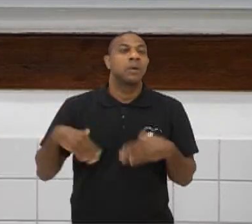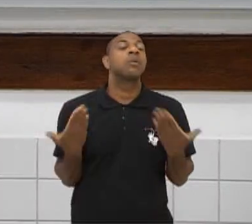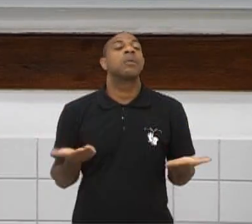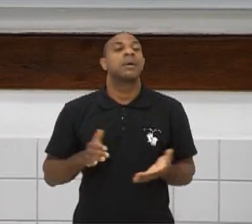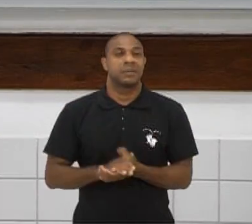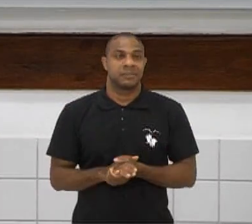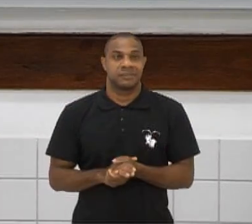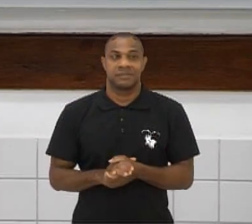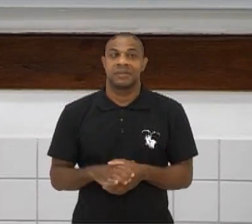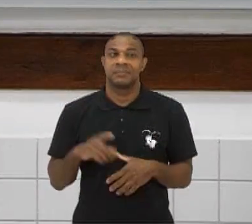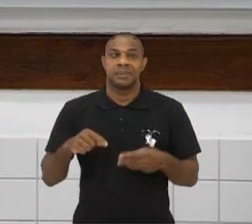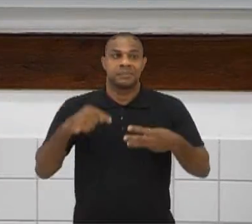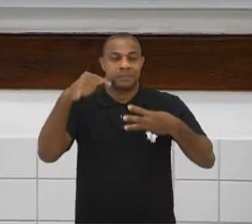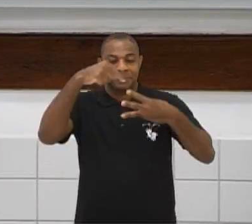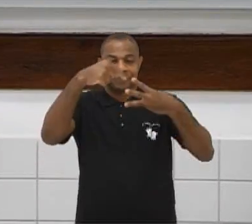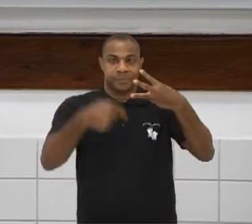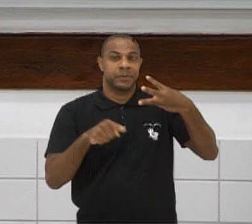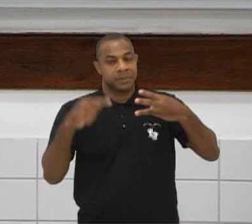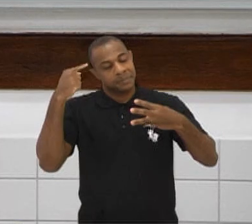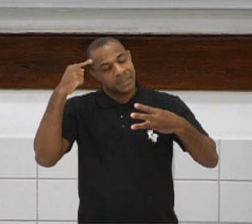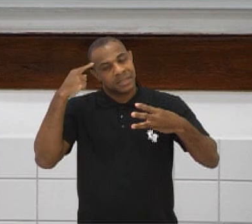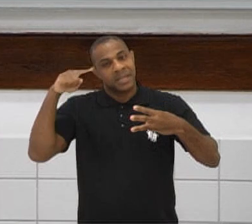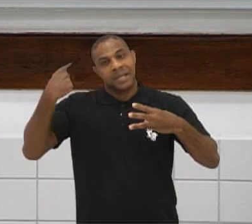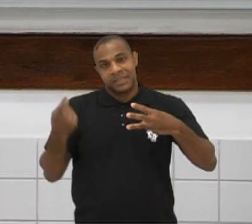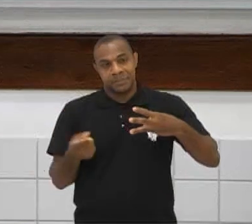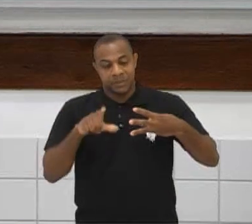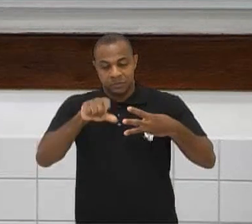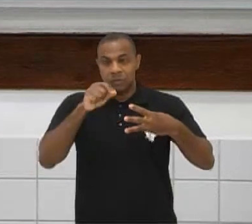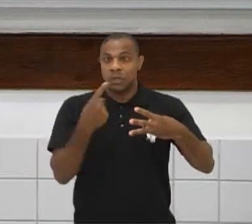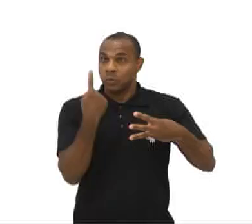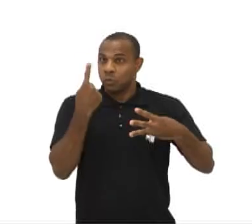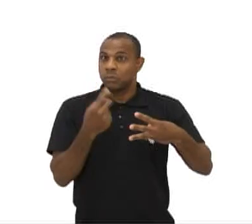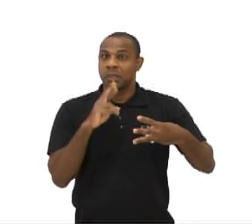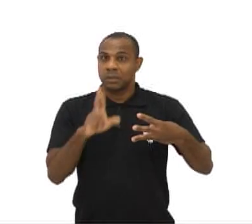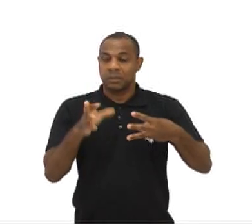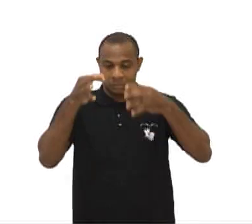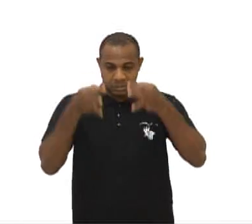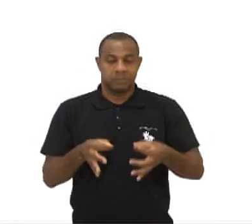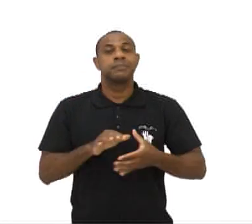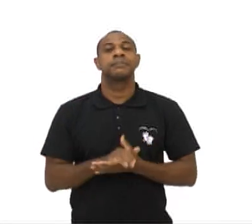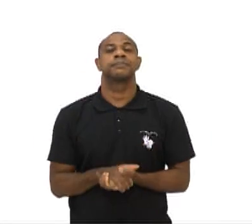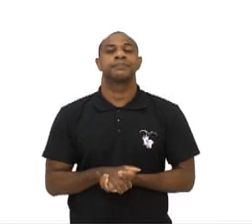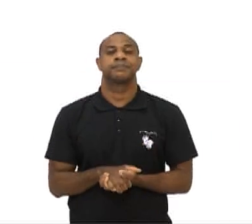Vou deixar aí as alternativas para vocês pensarem e assinalar uma das alternativas.